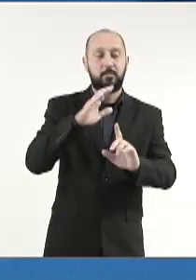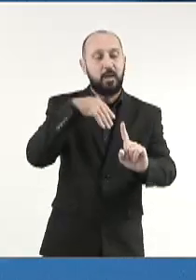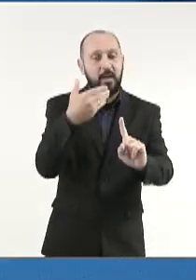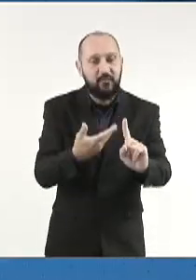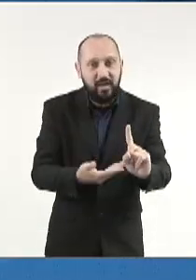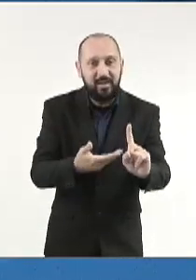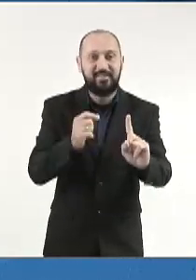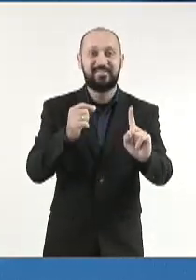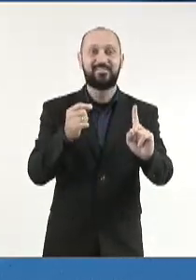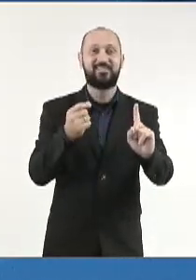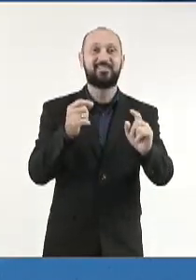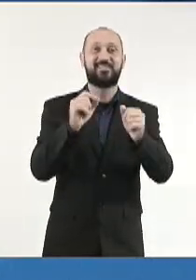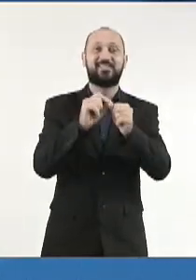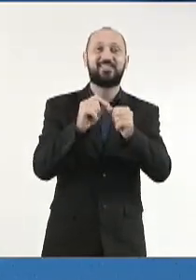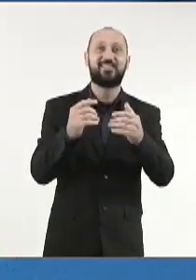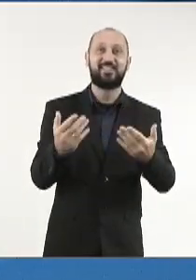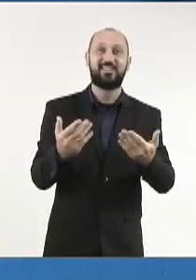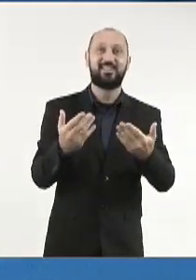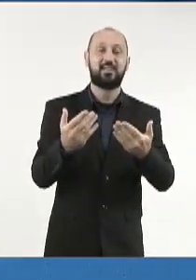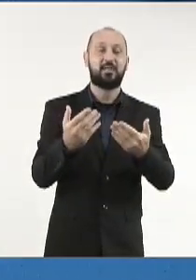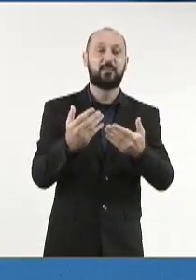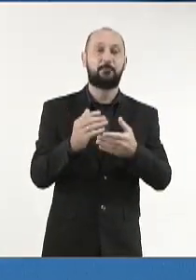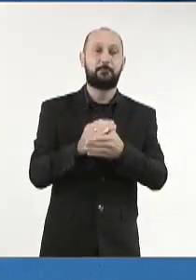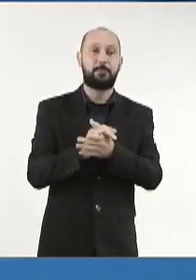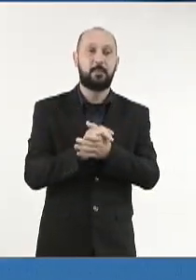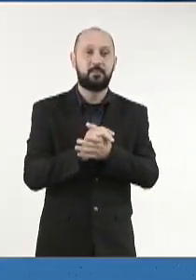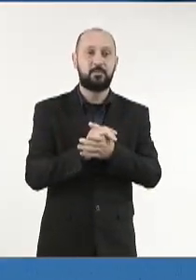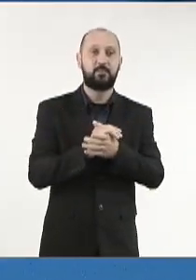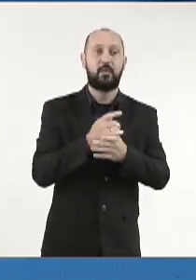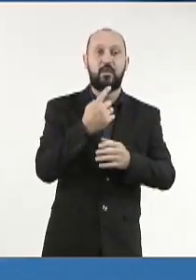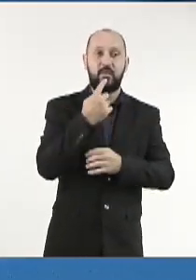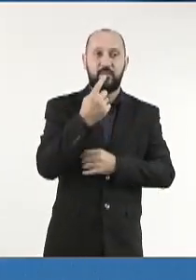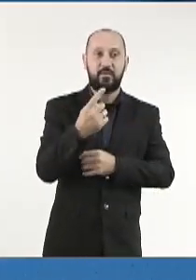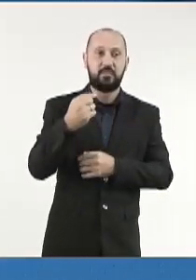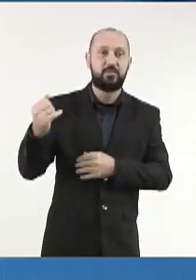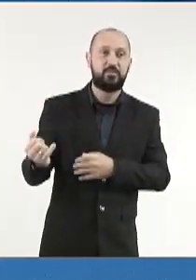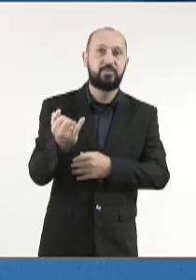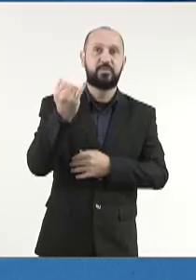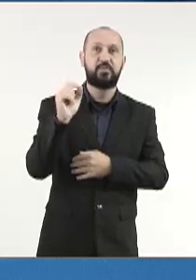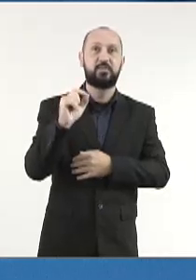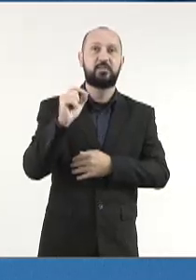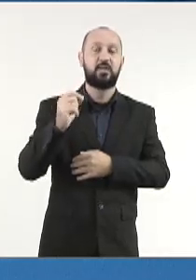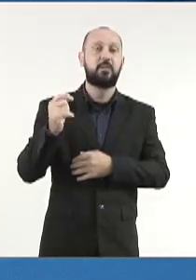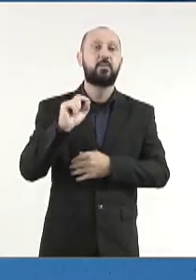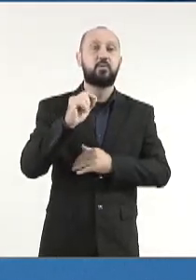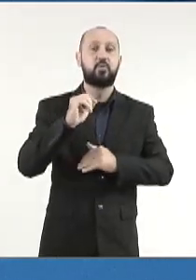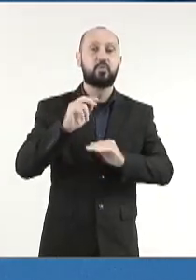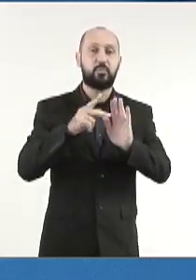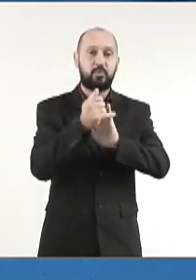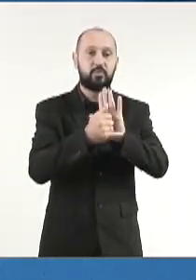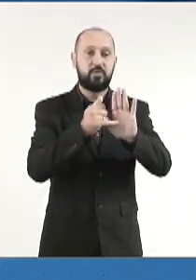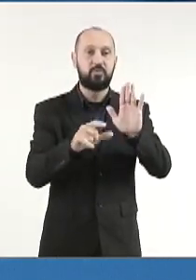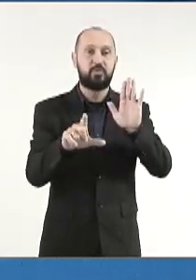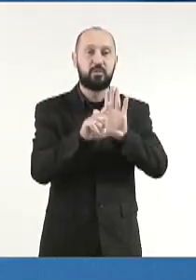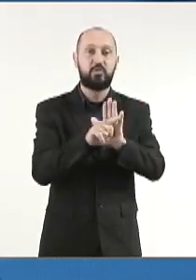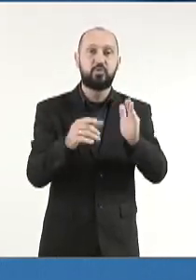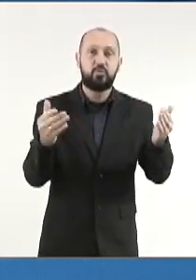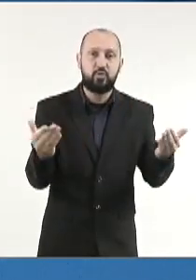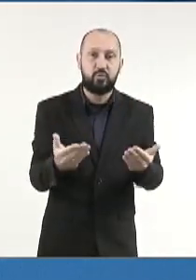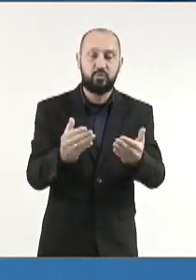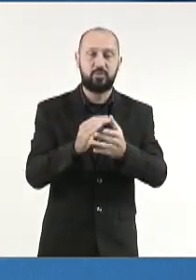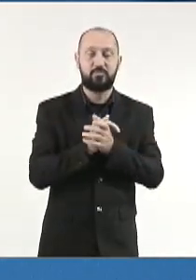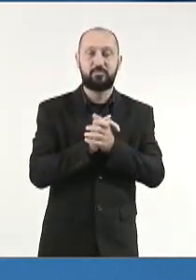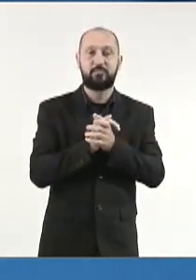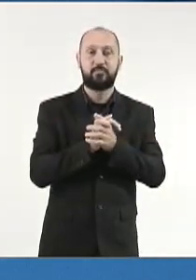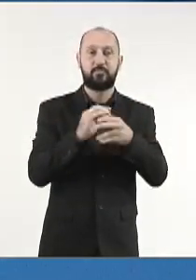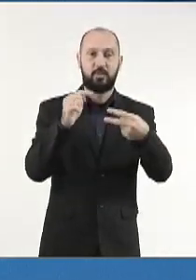reverência e fazer uma afirmação da importância do projeto de lei de hoje